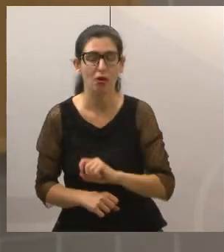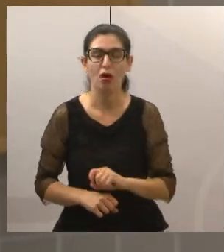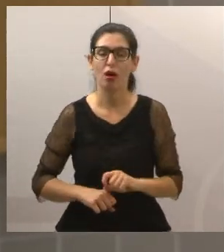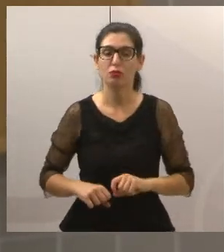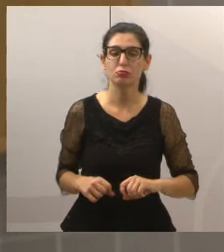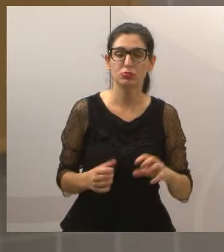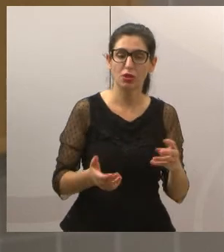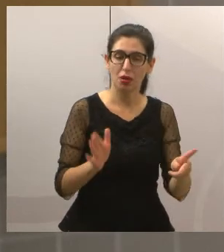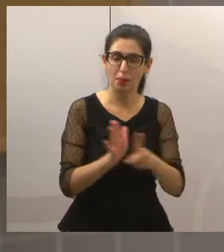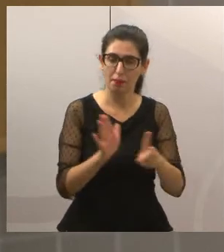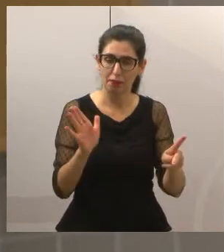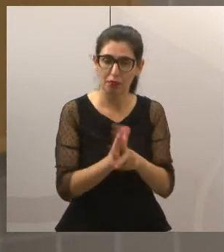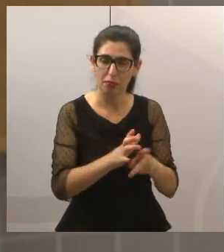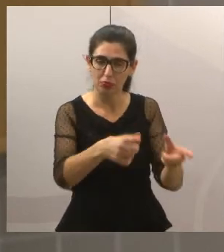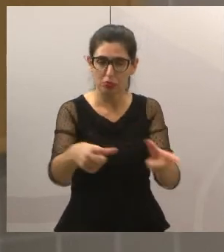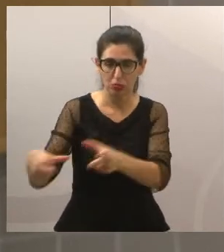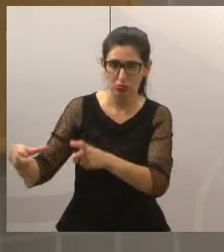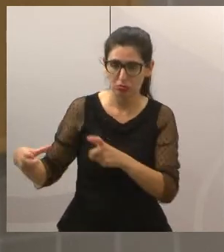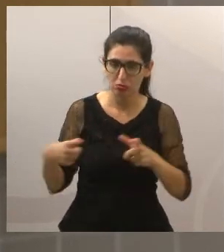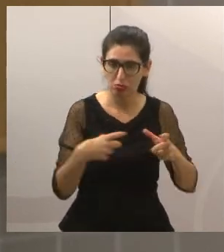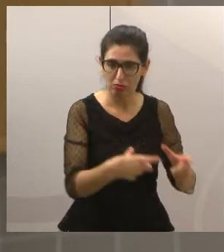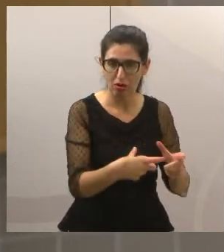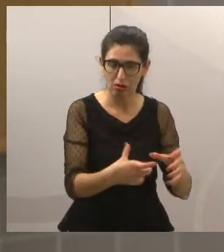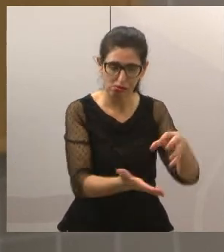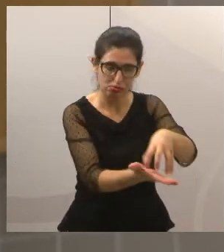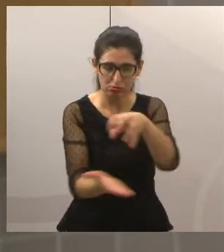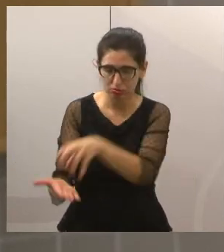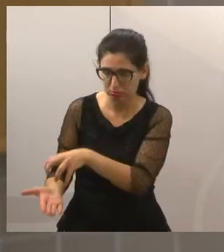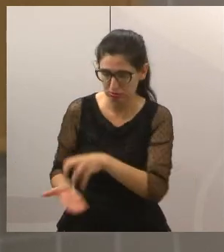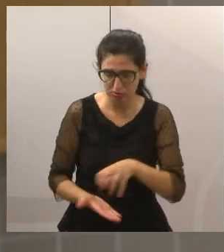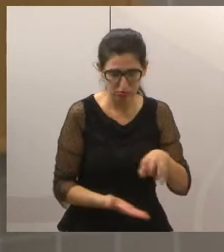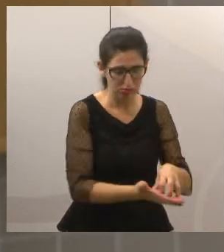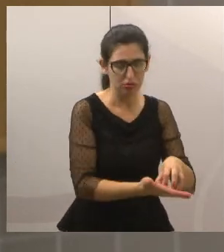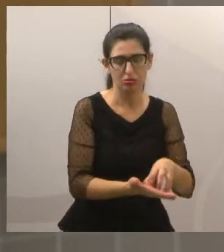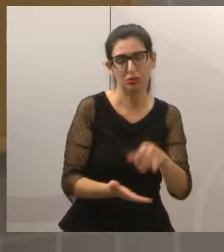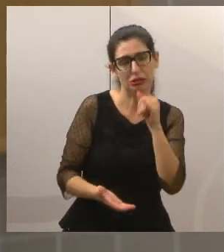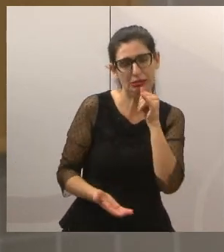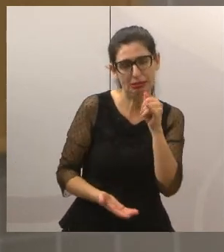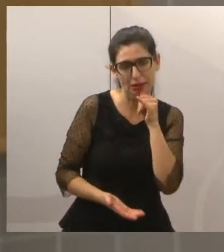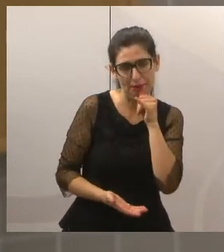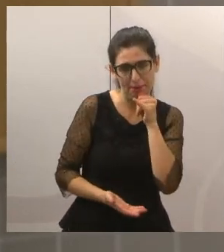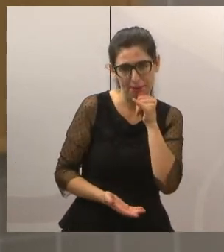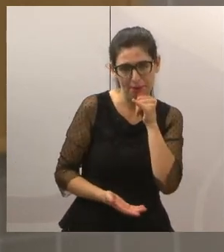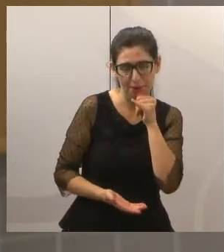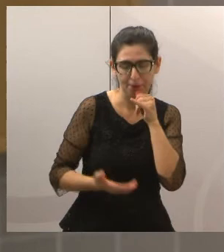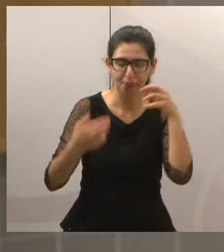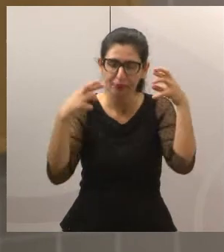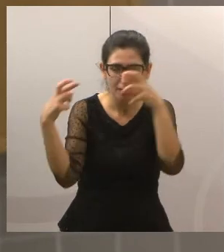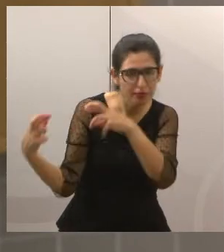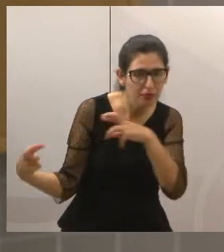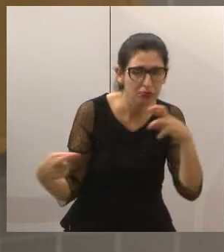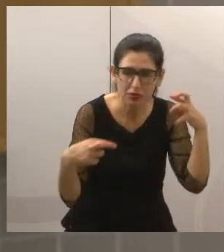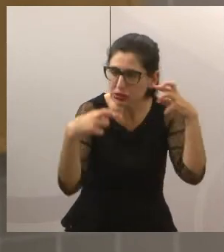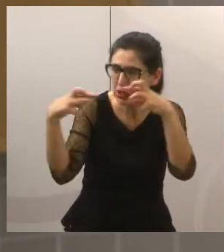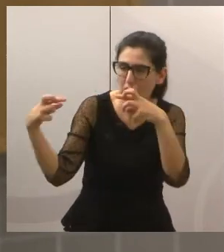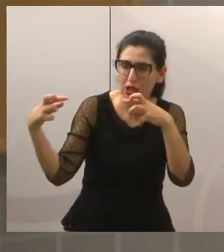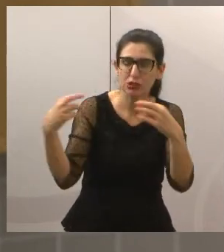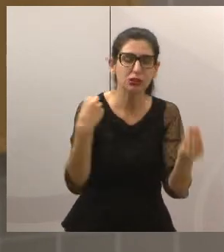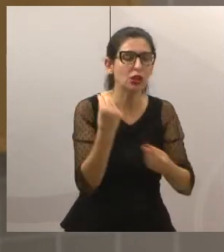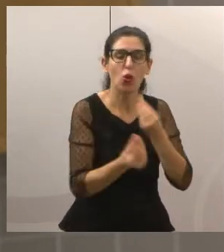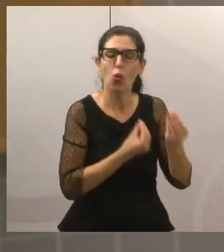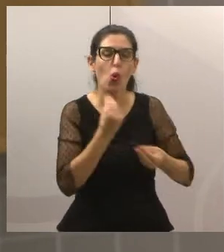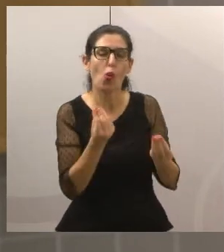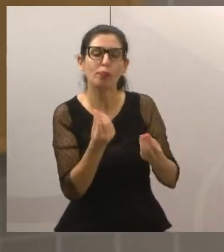próprias entidades, né? Porque hoje a gente tem órgãos de controle que fiscalizam esse tipo